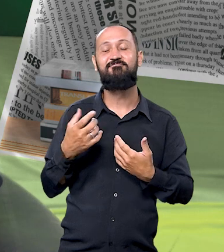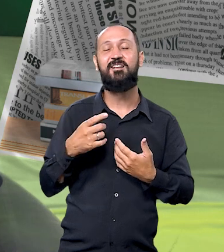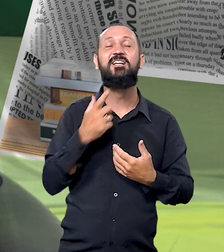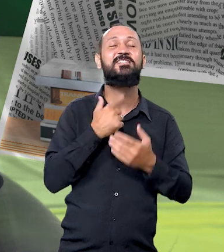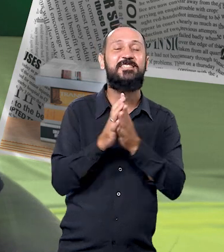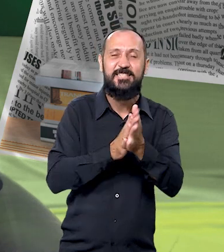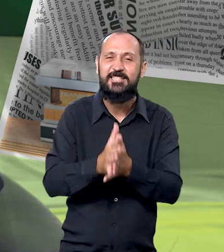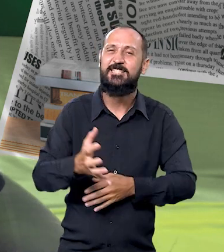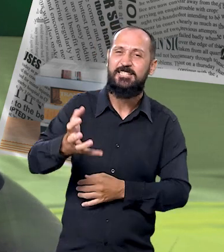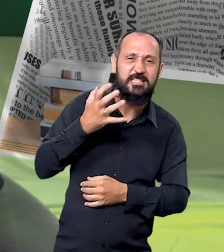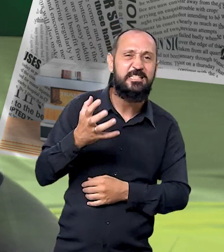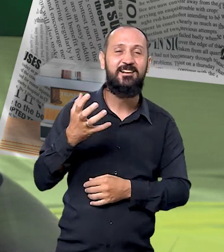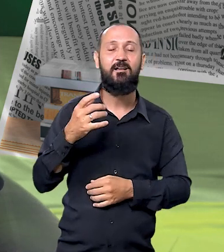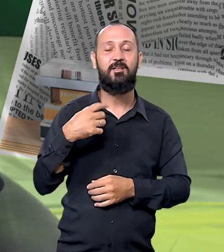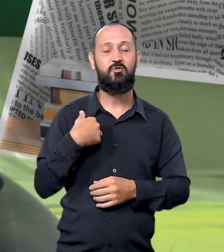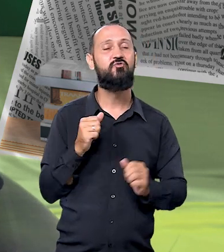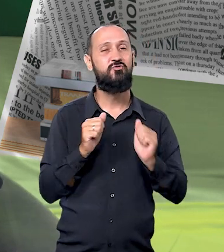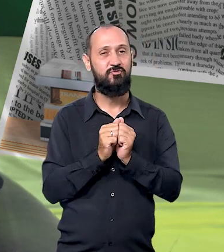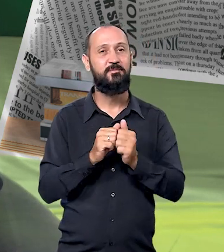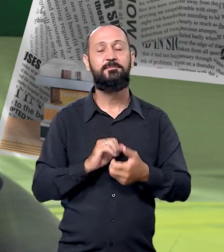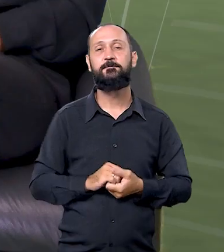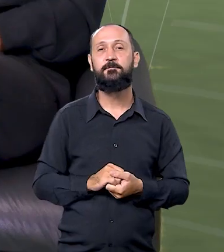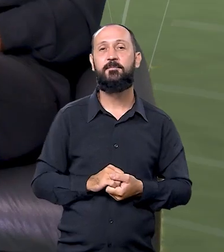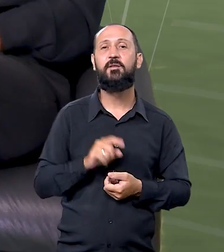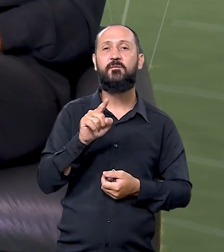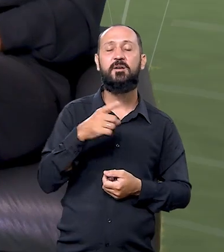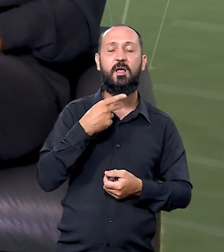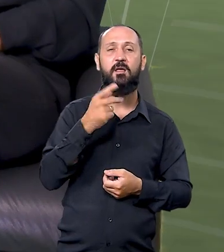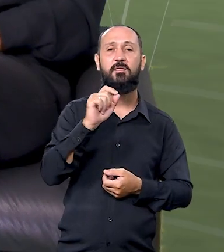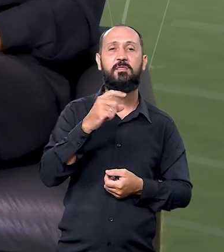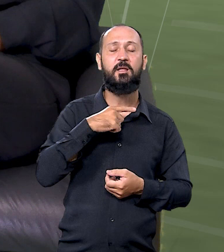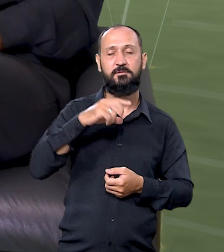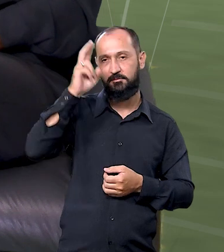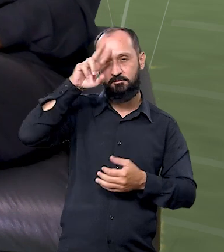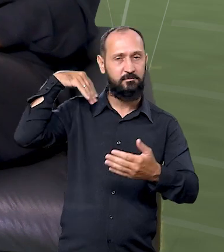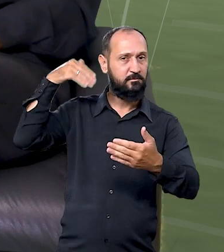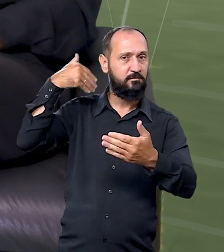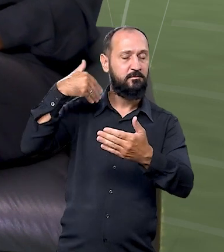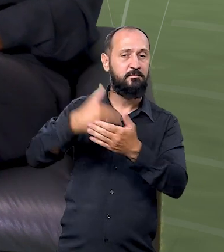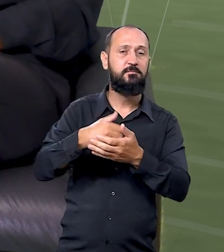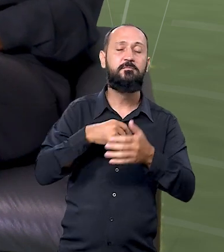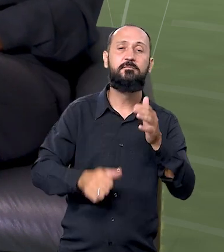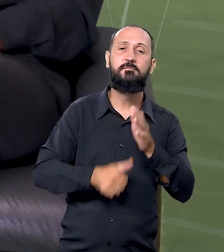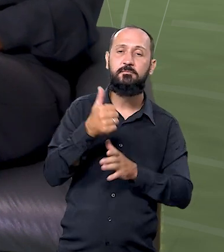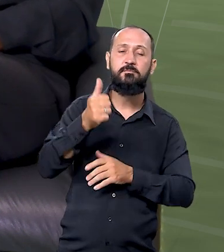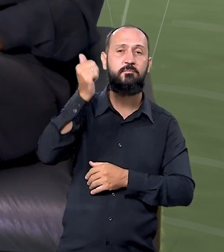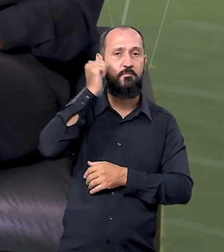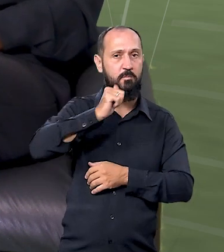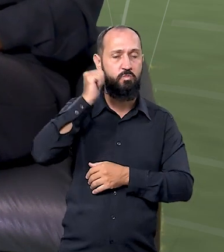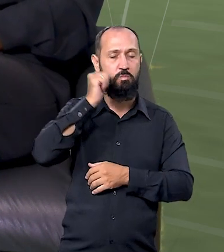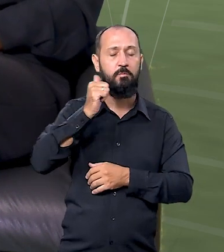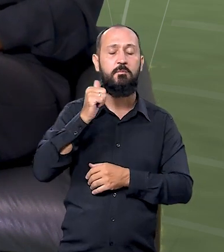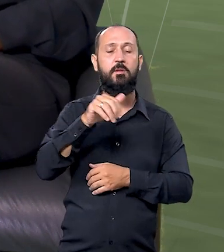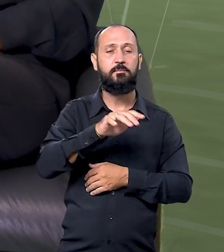sentimento de gana que eu tô envolvida. E você tem essa tua história, né, de lá atrás ser uma das